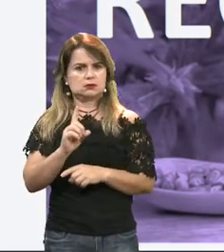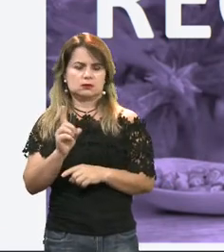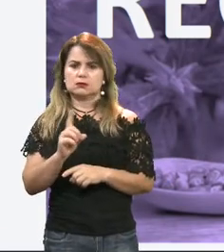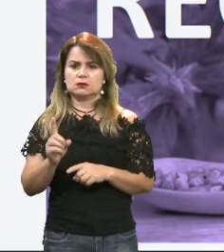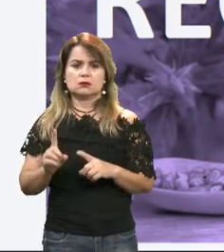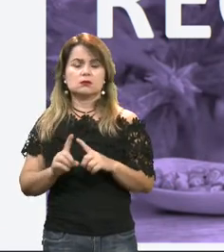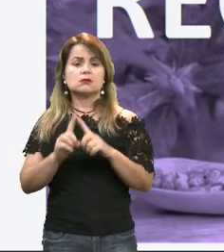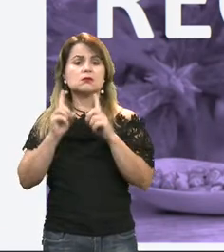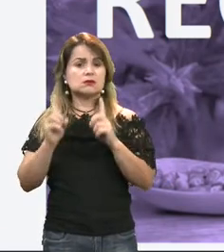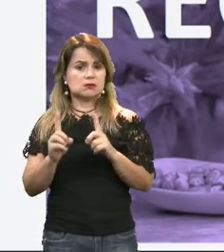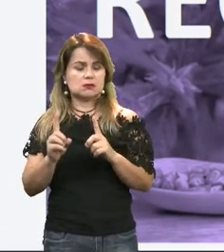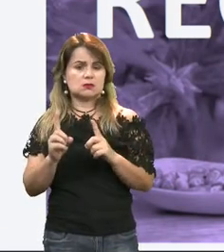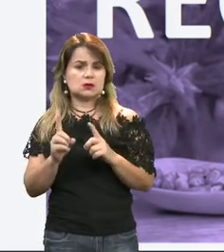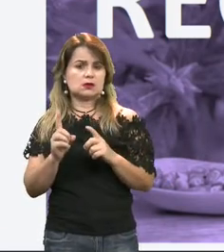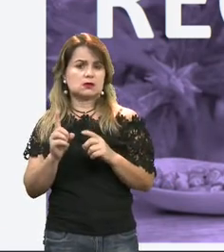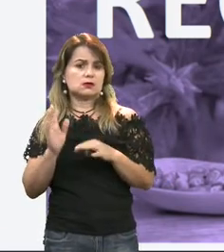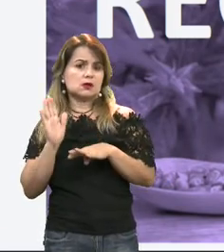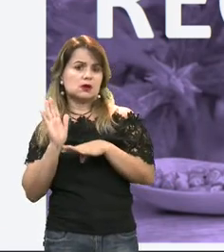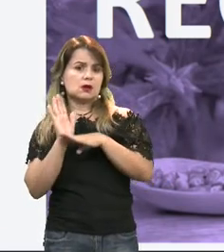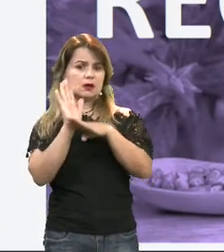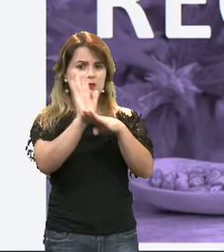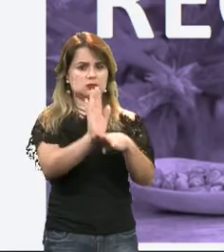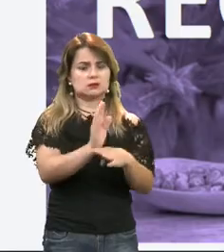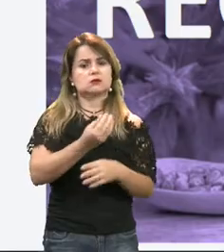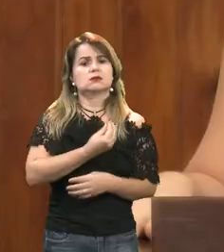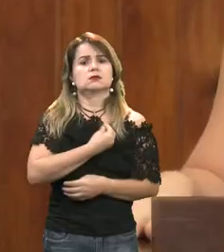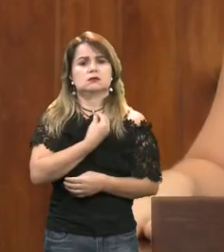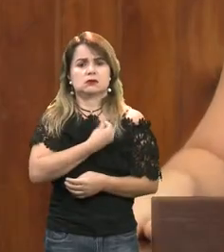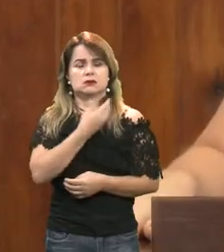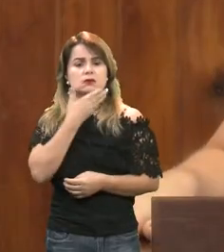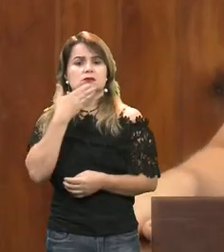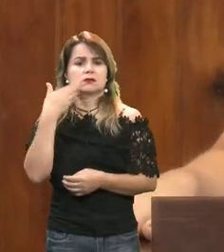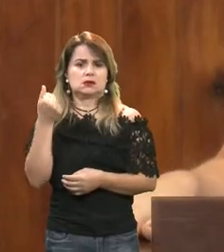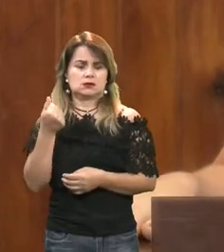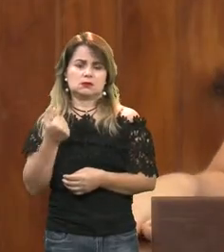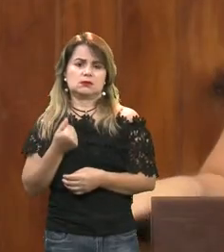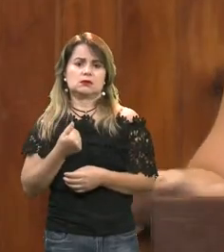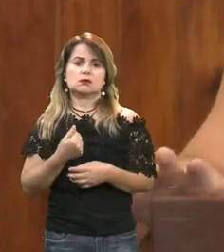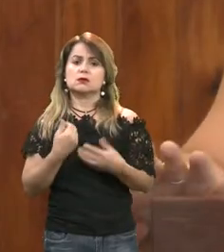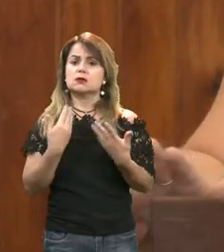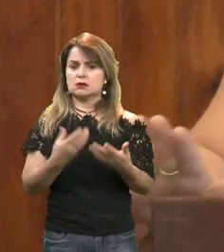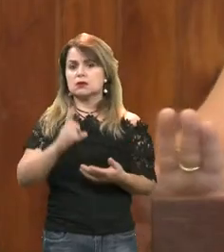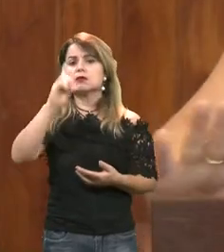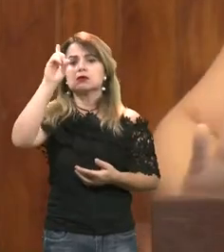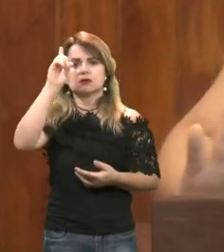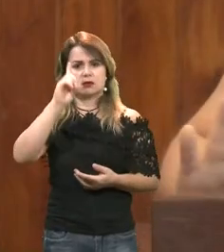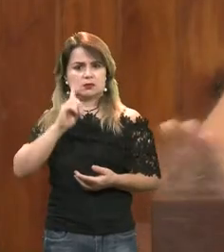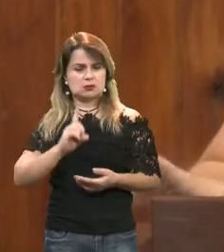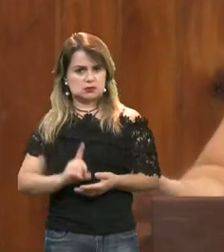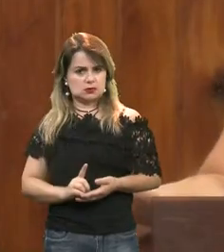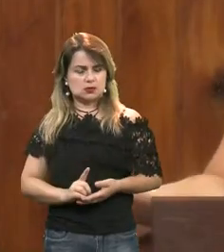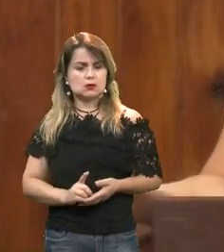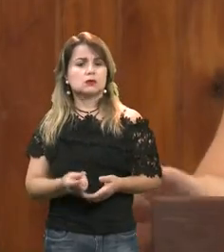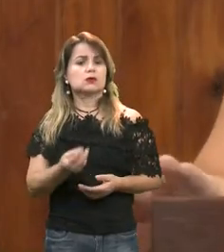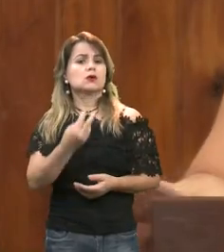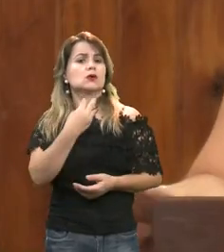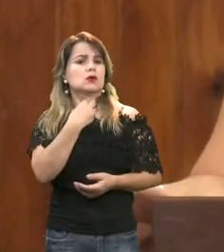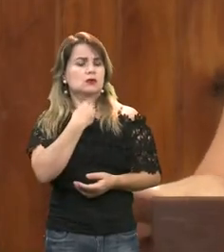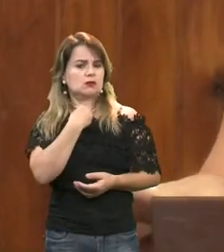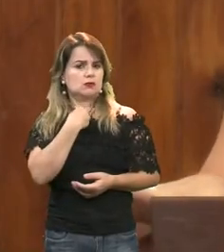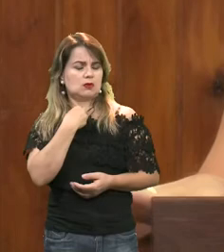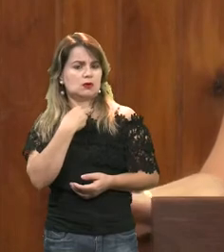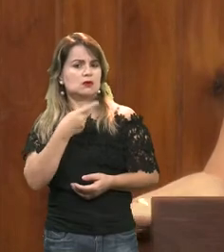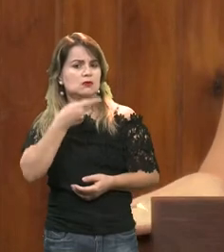é o acesso a uma qualidade de vida. E isso é um direito que não pode ser negado a